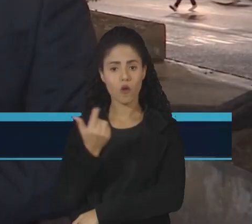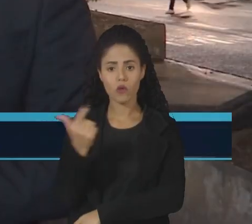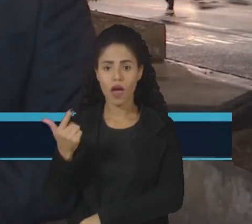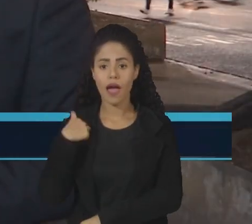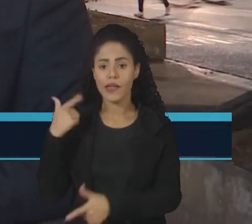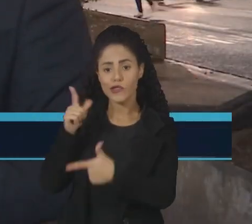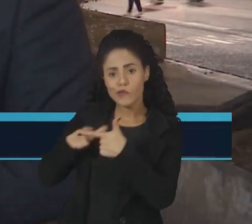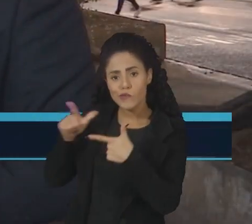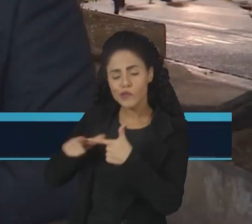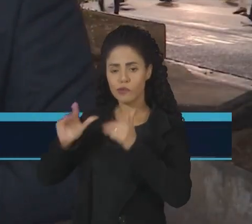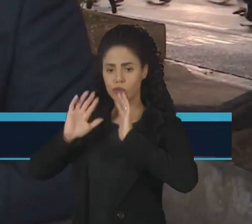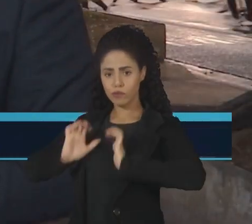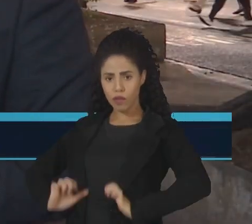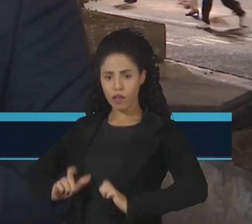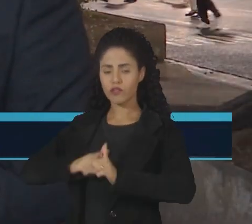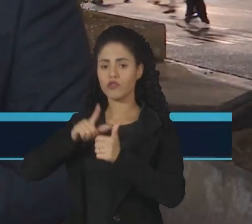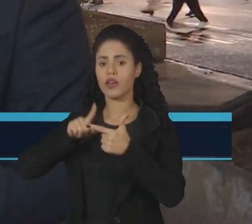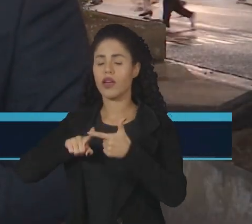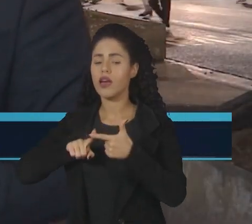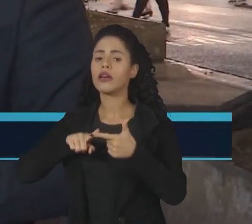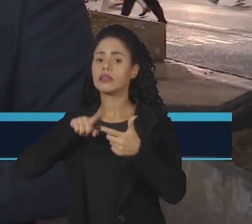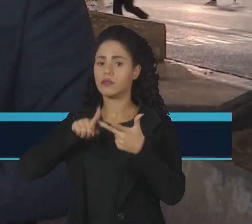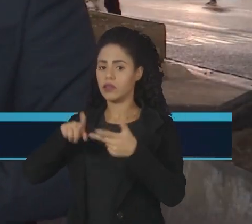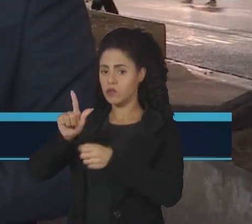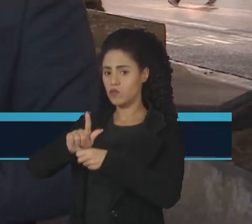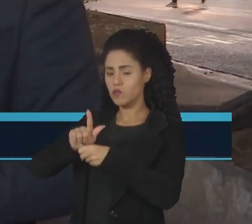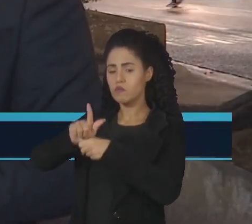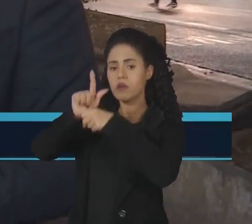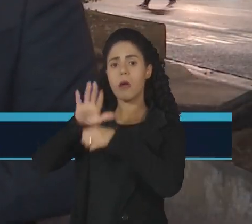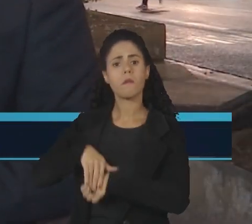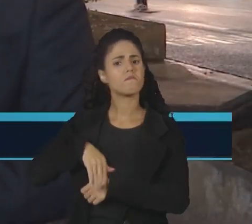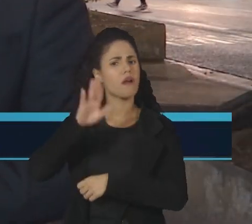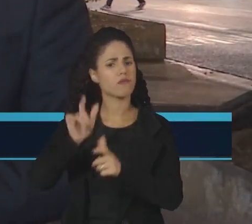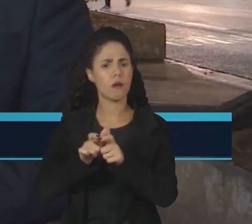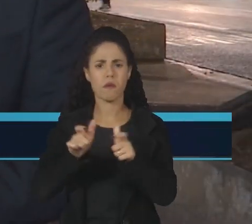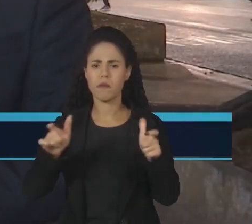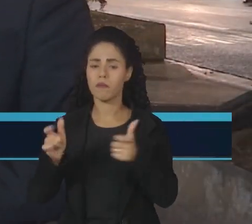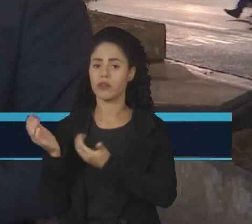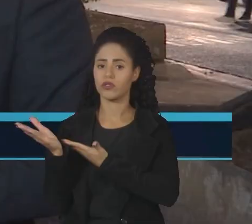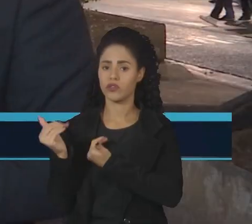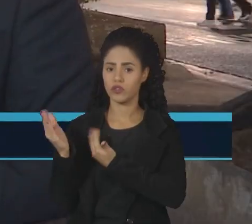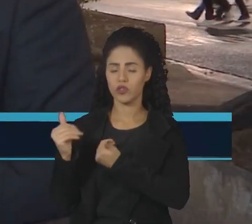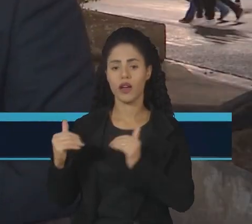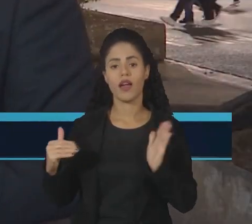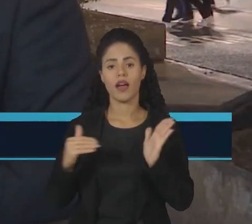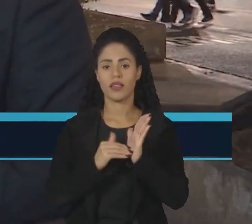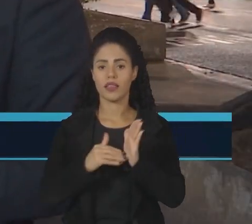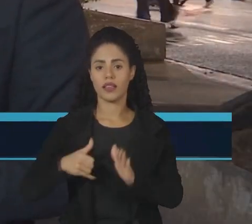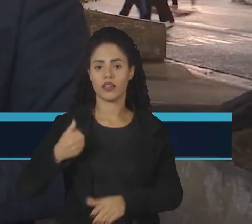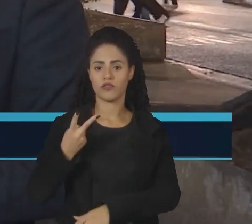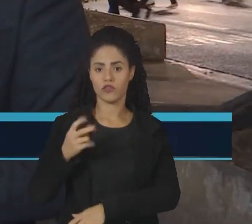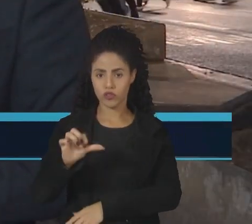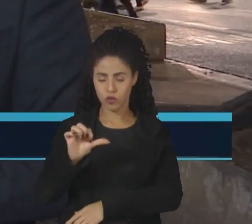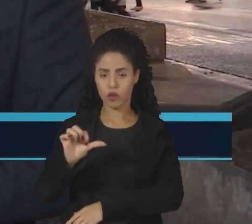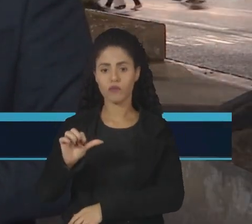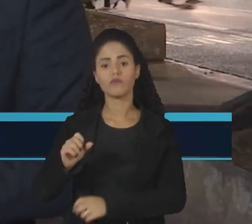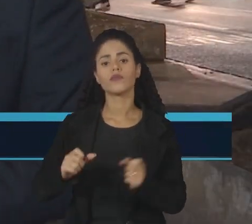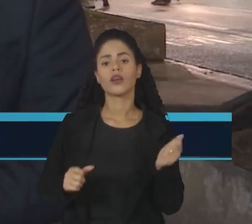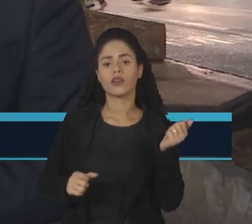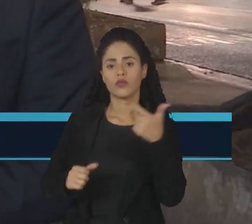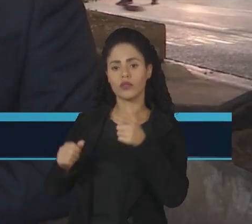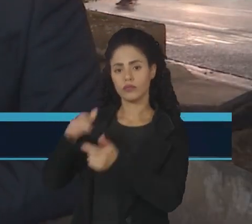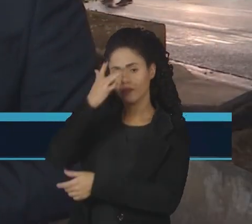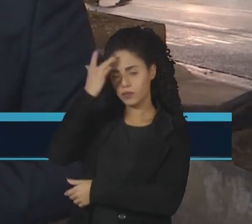com a ética empresarial e com os superiores são mais comuns entre os jovens de até 29 anos do que entre os